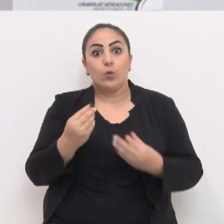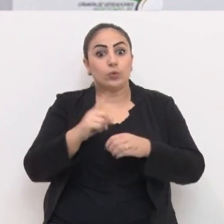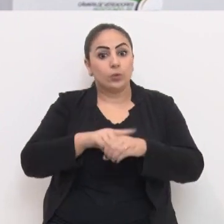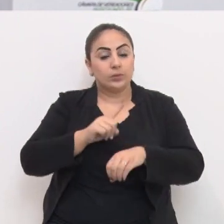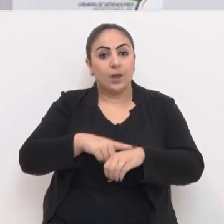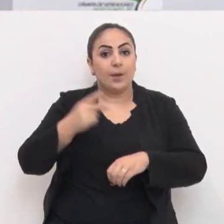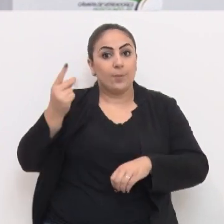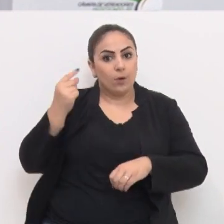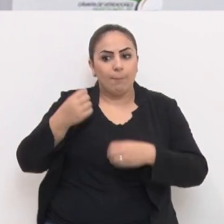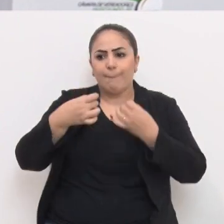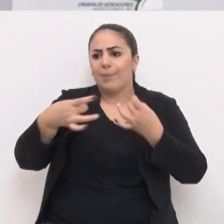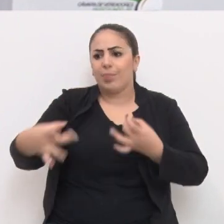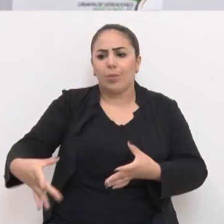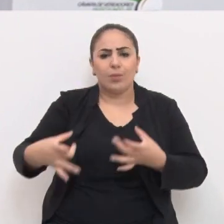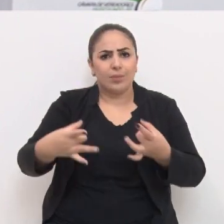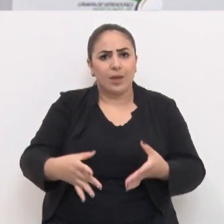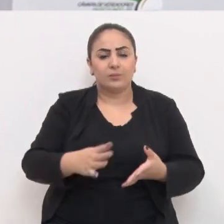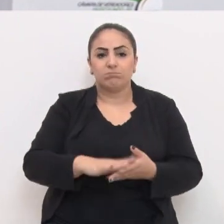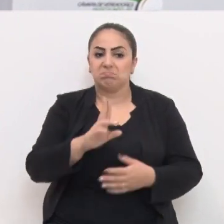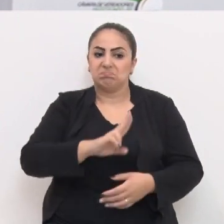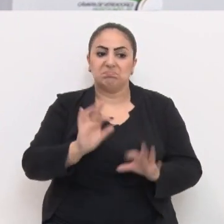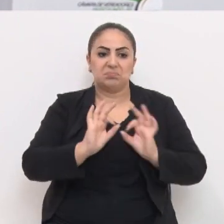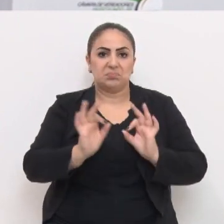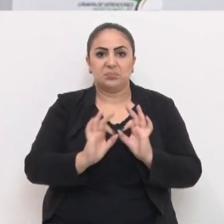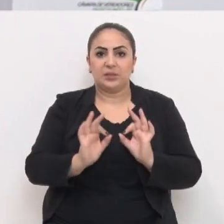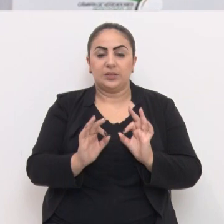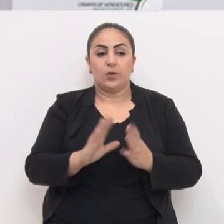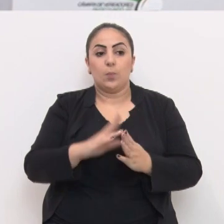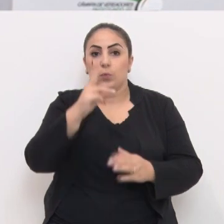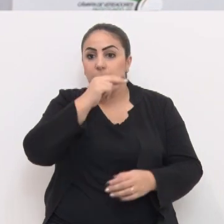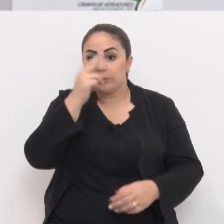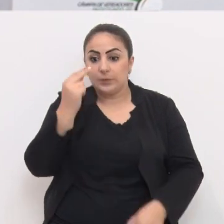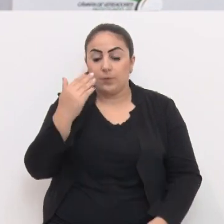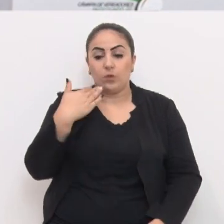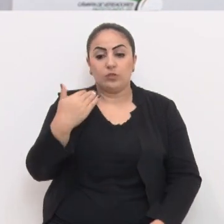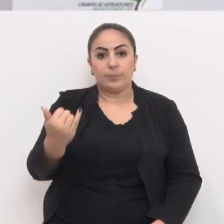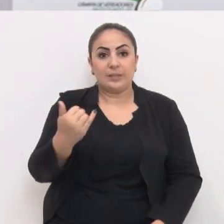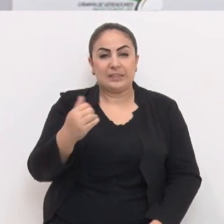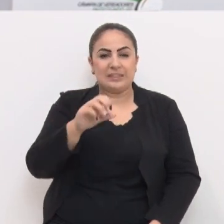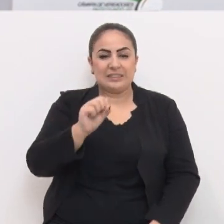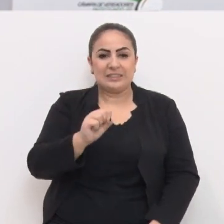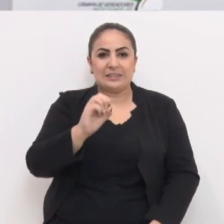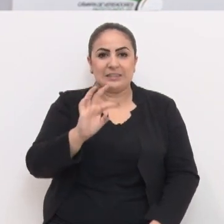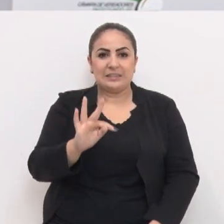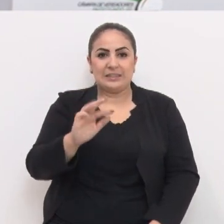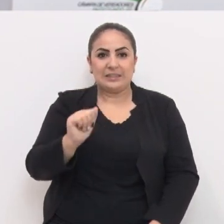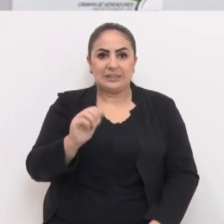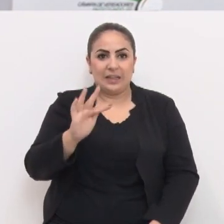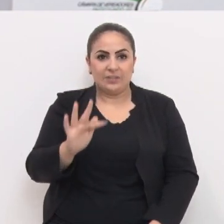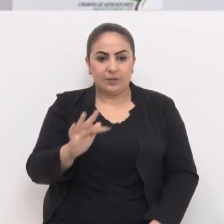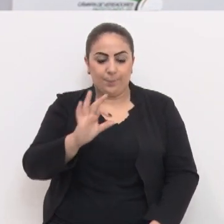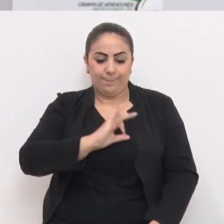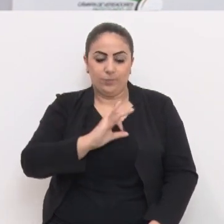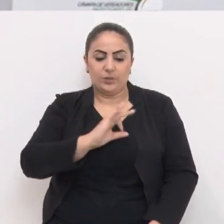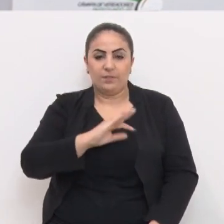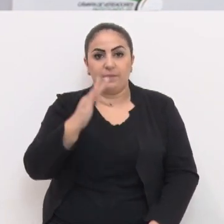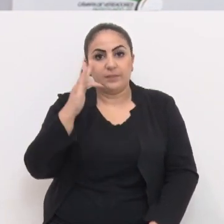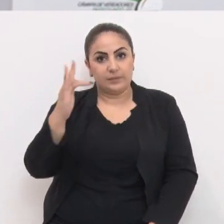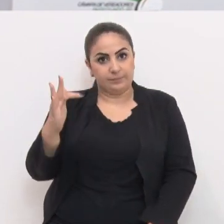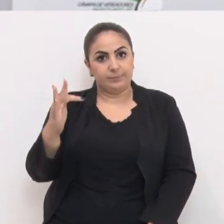de estádio, de campo, enfim. E o município foi procurado pelo staff da Polícia Federal, que